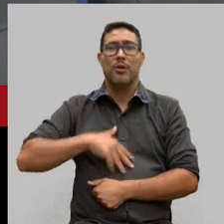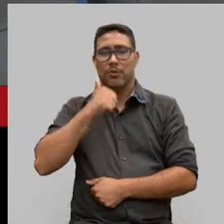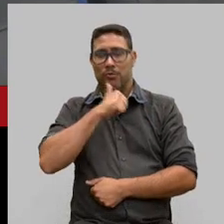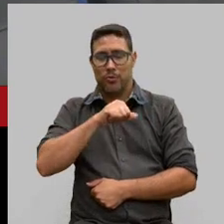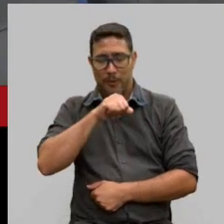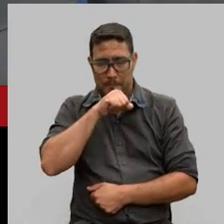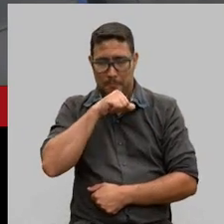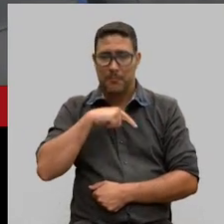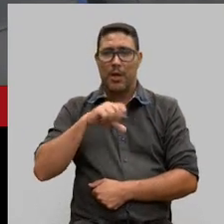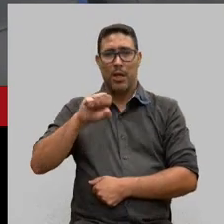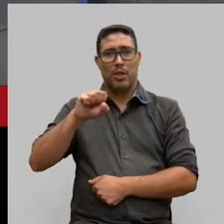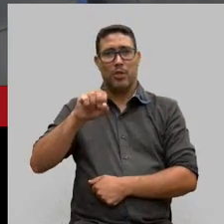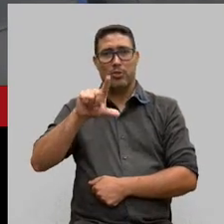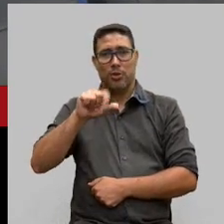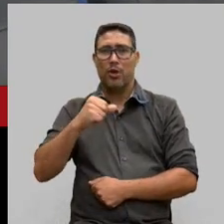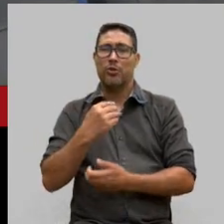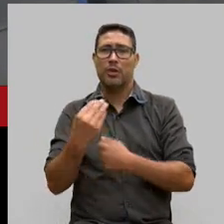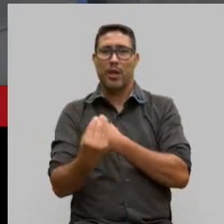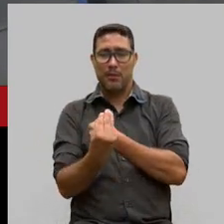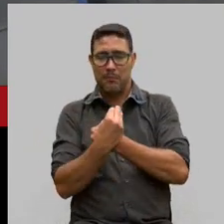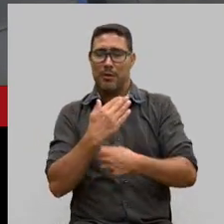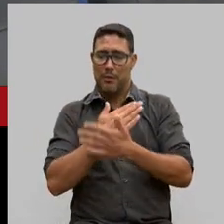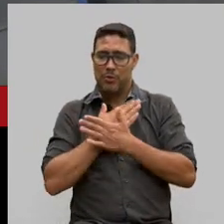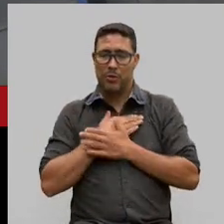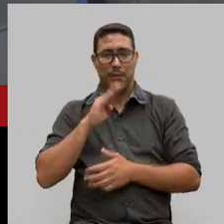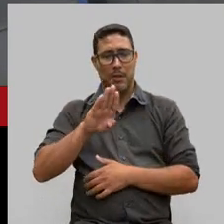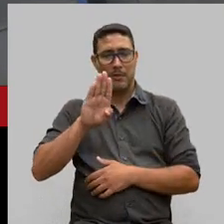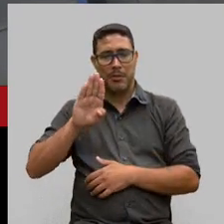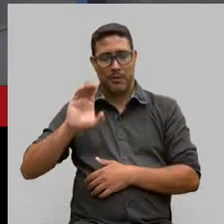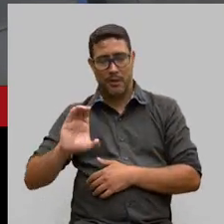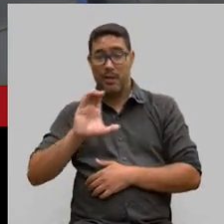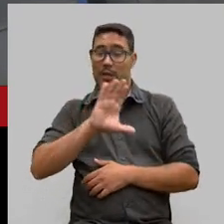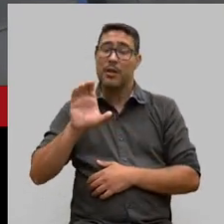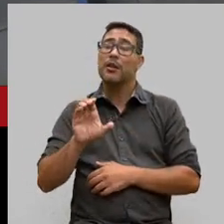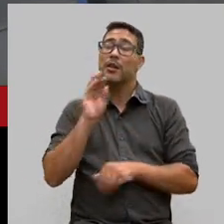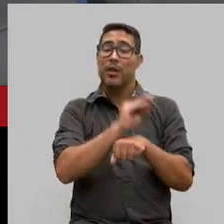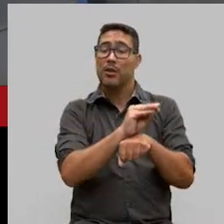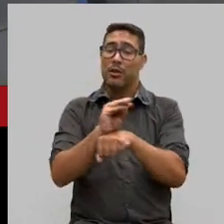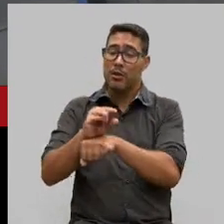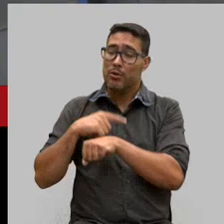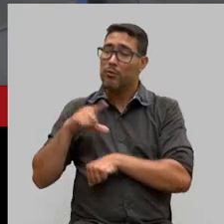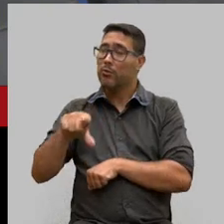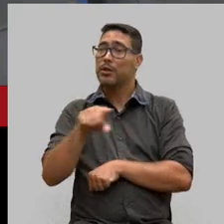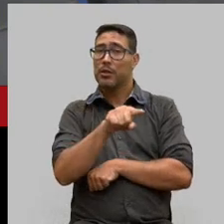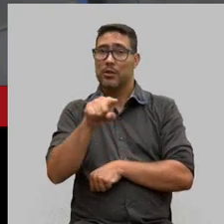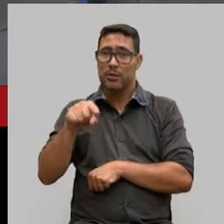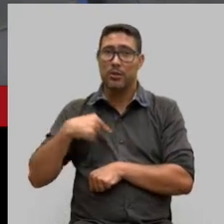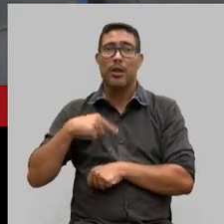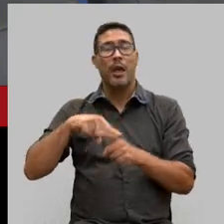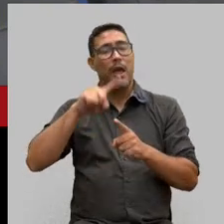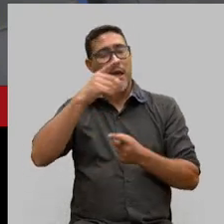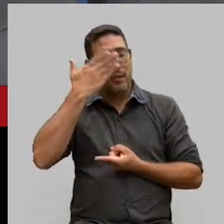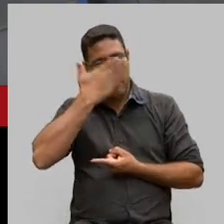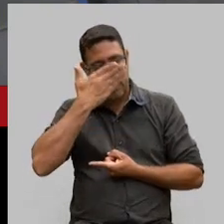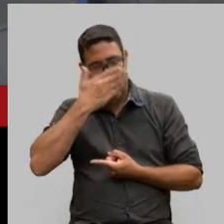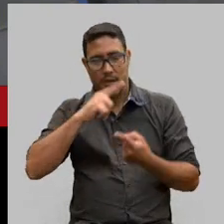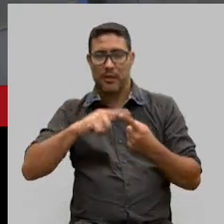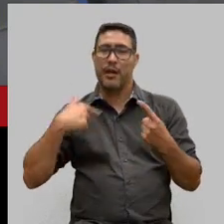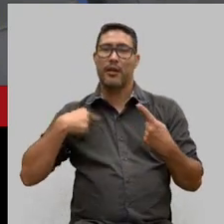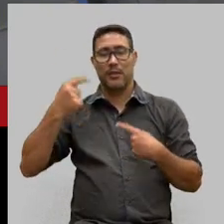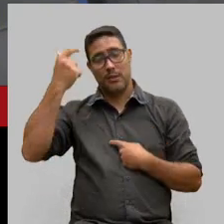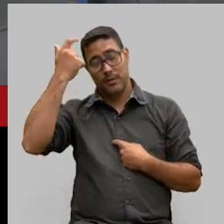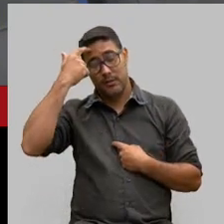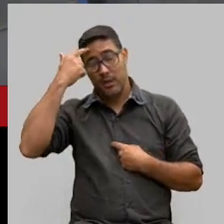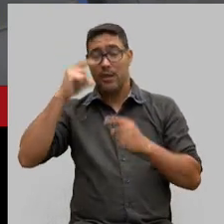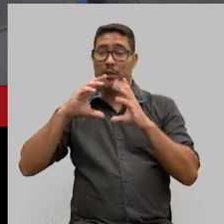BPC Quem cuida da már que cuida da Juliana que tem todas deficiência é cega tetep plégica paralisia Celebrar o